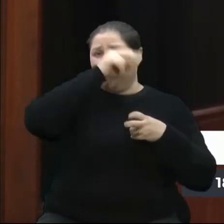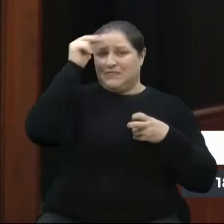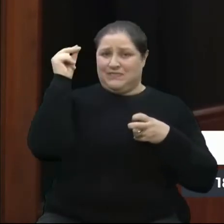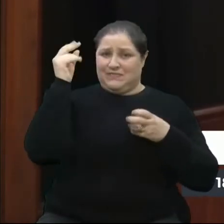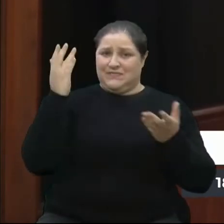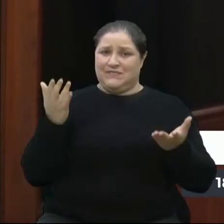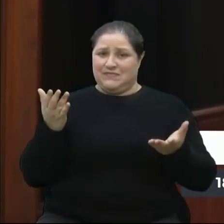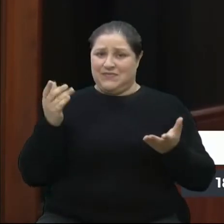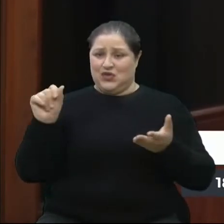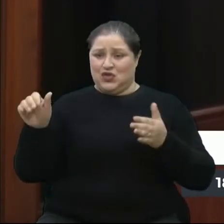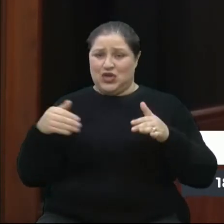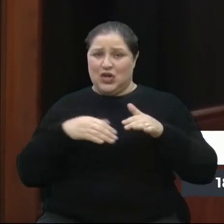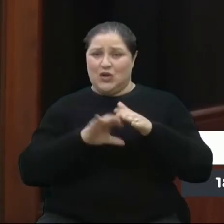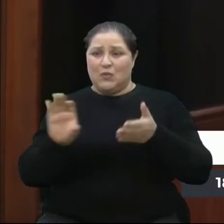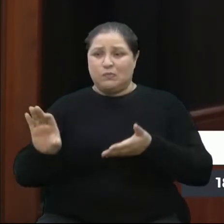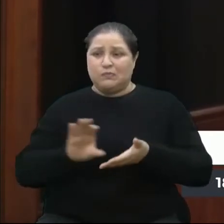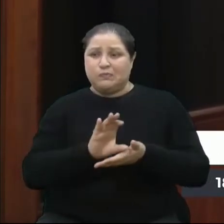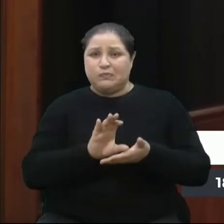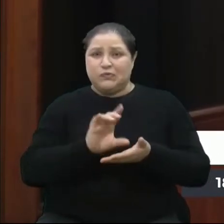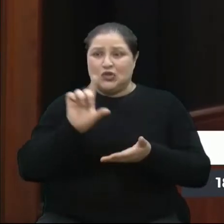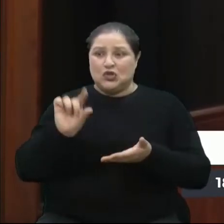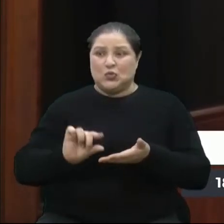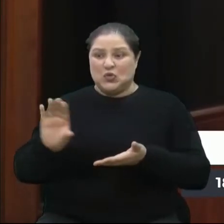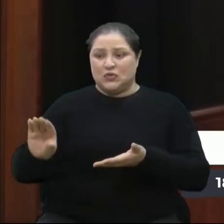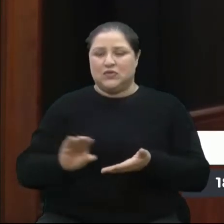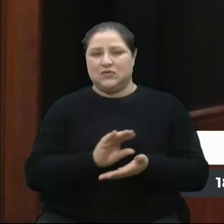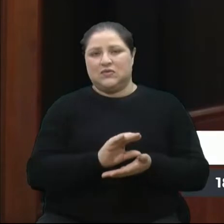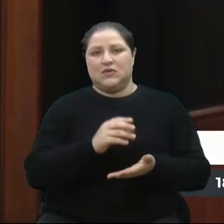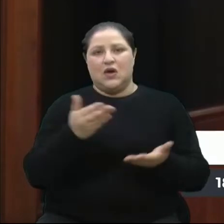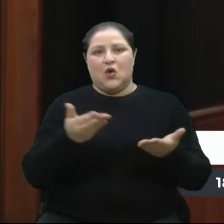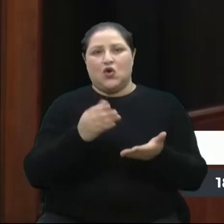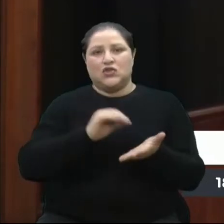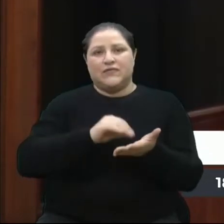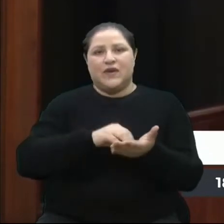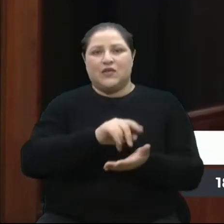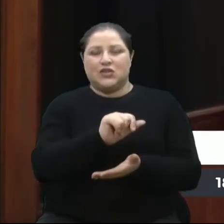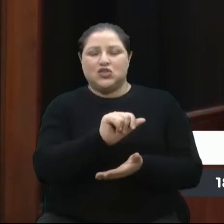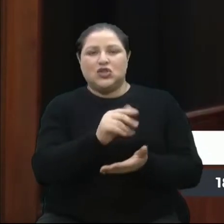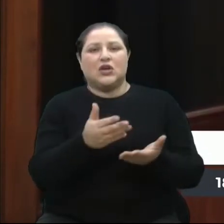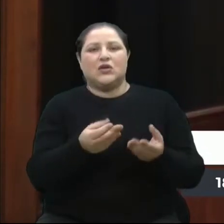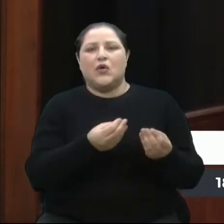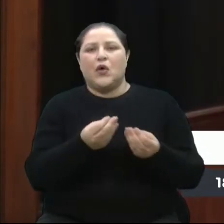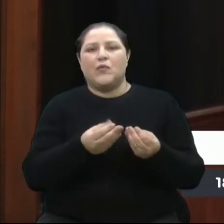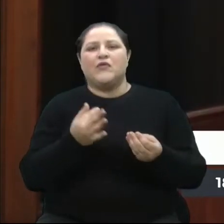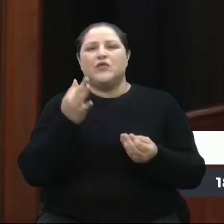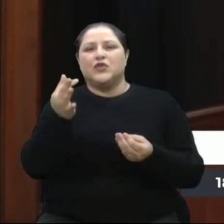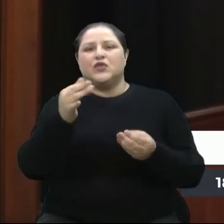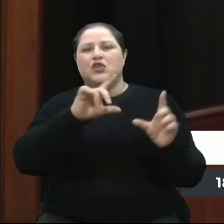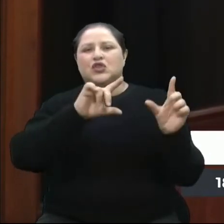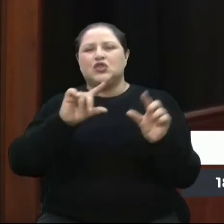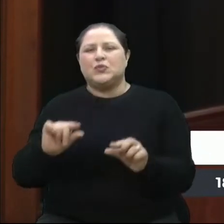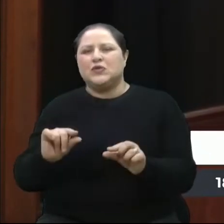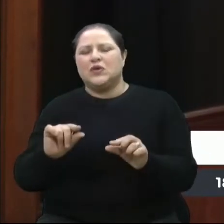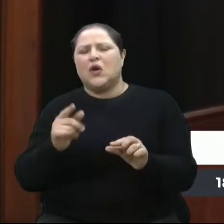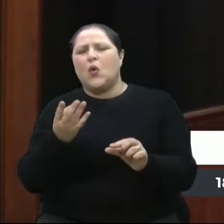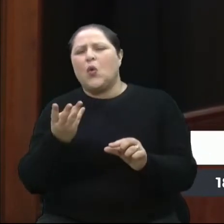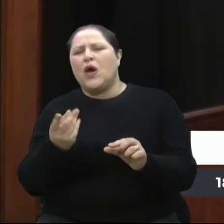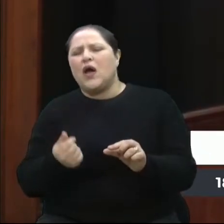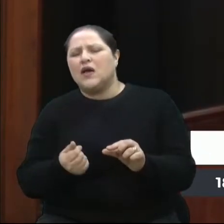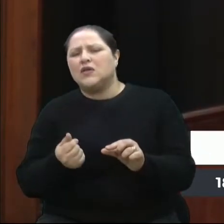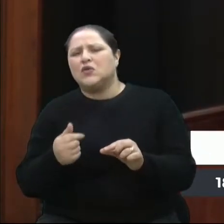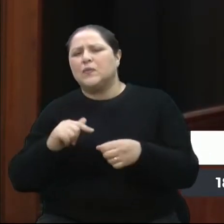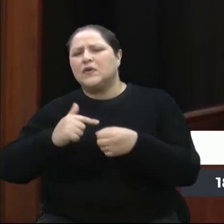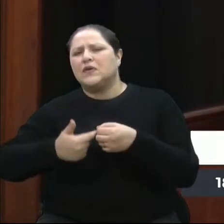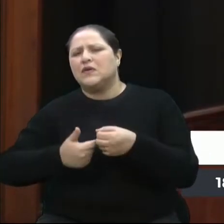vai ficar bem pior em razão disso. E não diminuir o preço do combustível. Ou vai diminuir? Quanto? Quero saber quanto. 10 centavos? 20